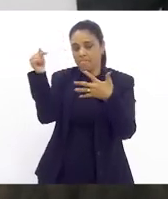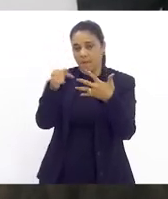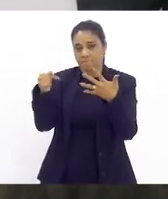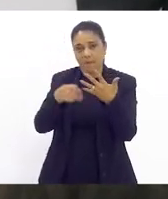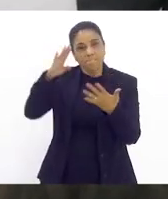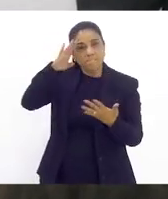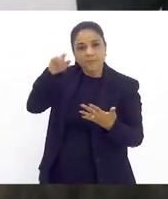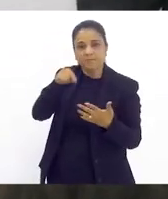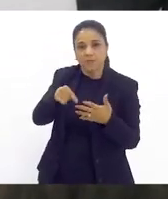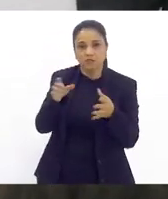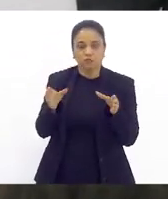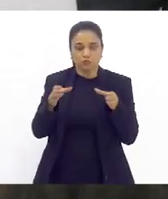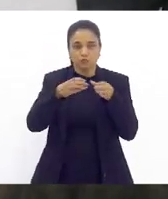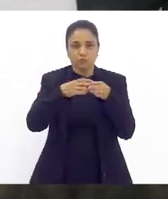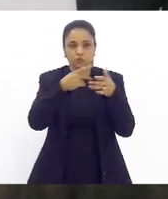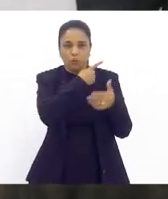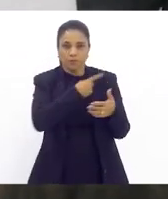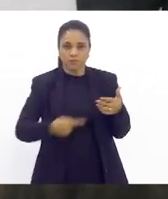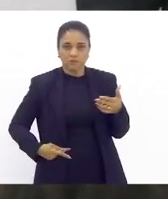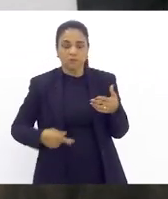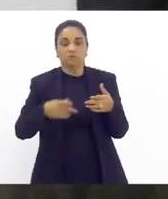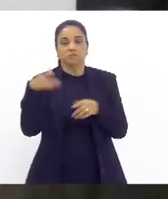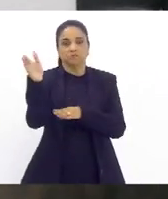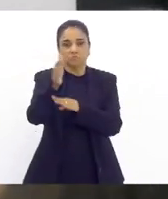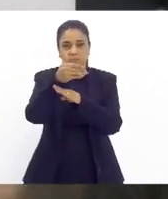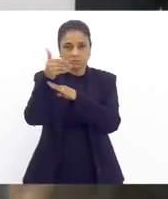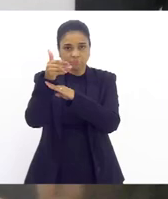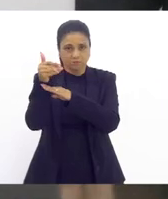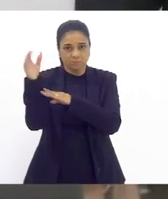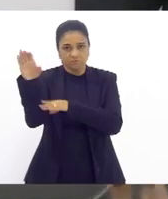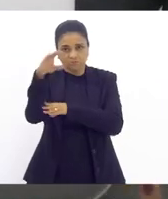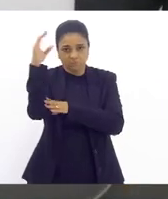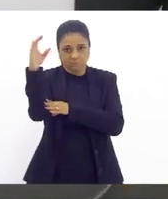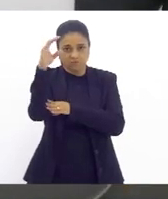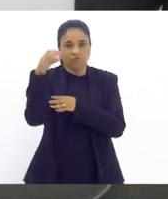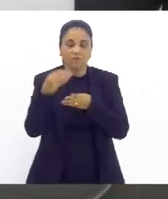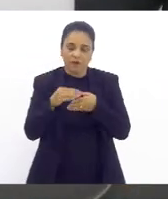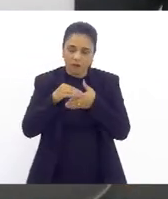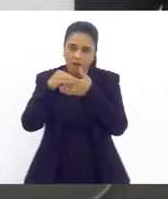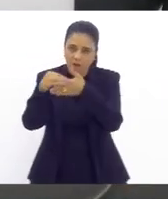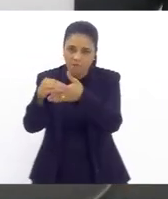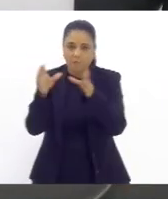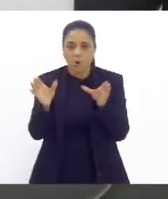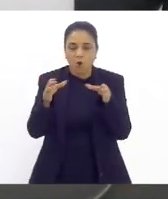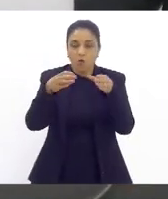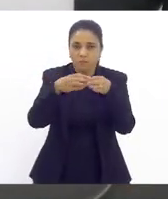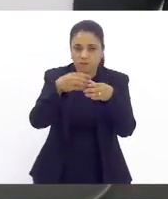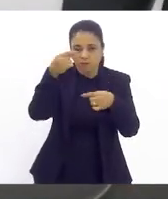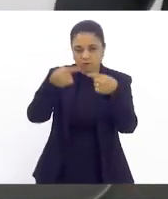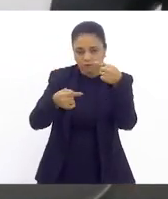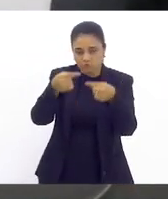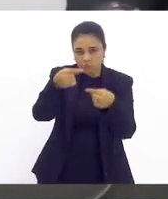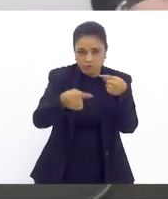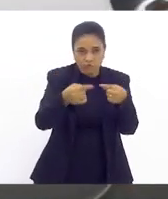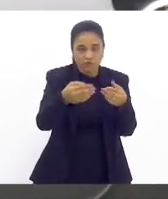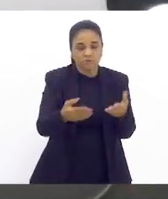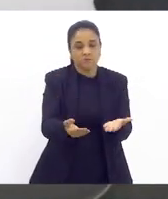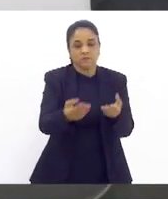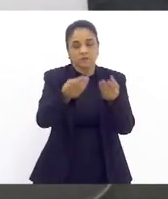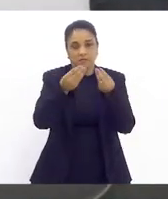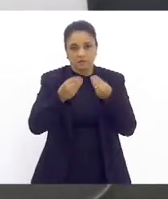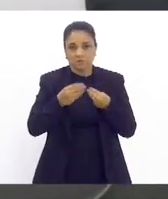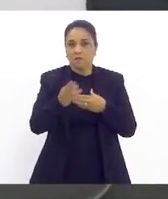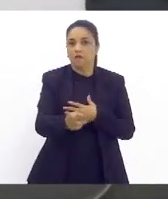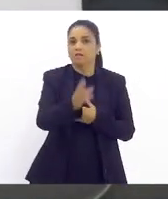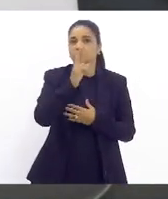como presidente da Comissão da Ciência e Tecnologia muita coisa a gente vai levar lá pra comissão e discutir também para a gente trazer E retornar para